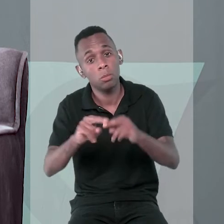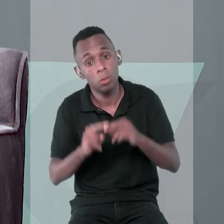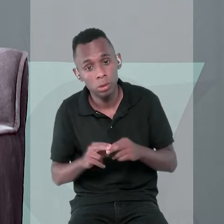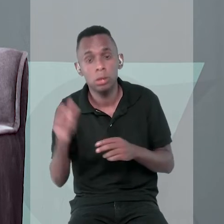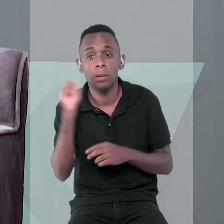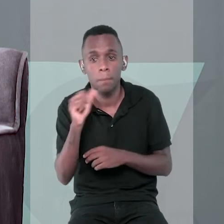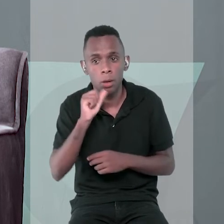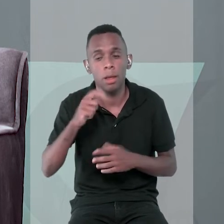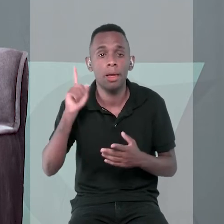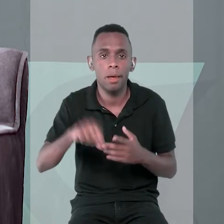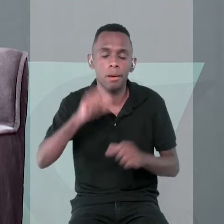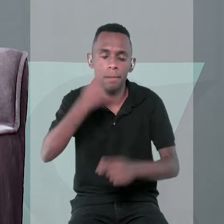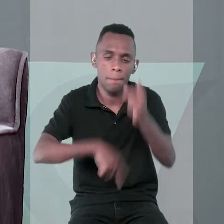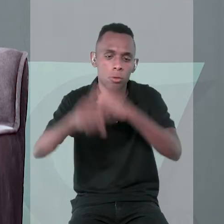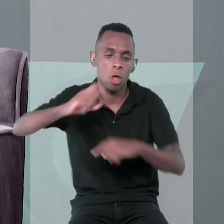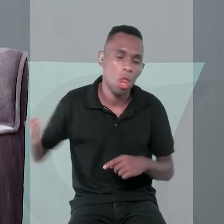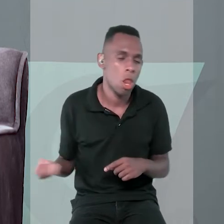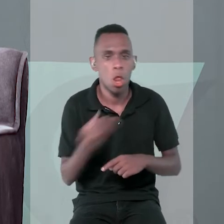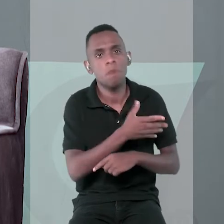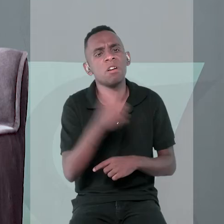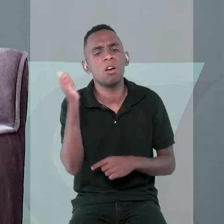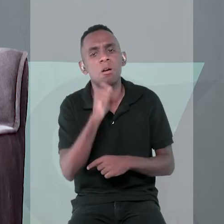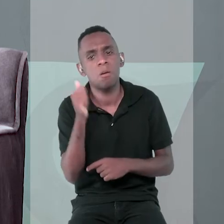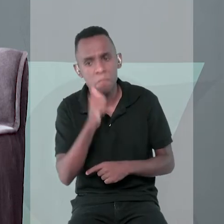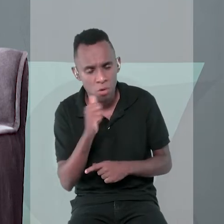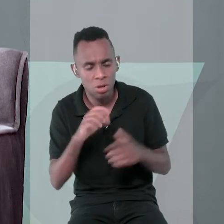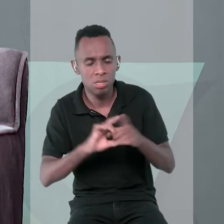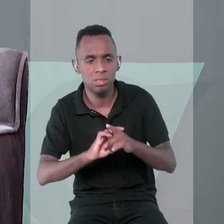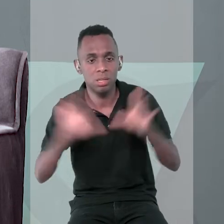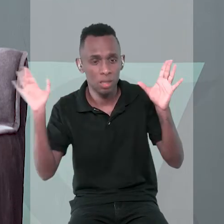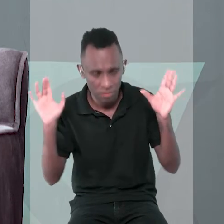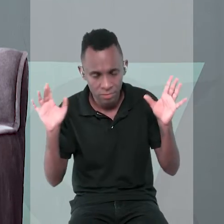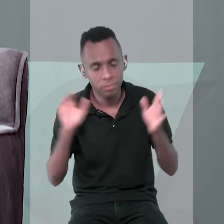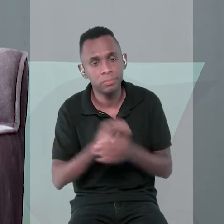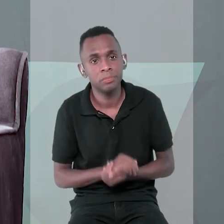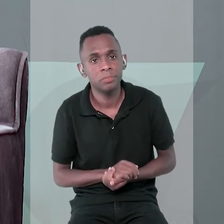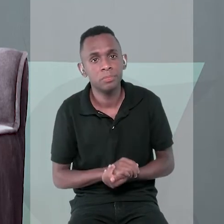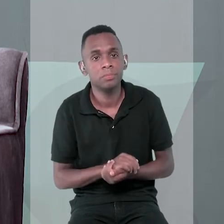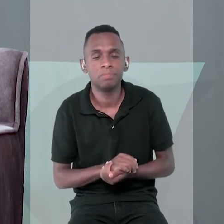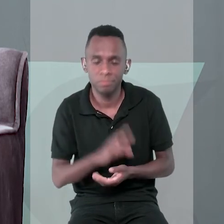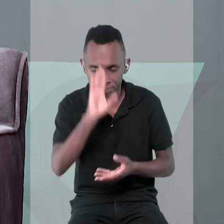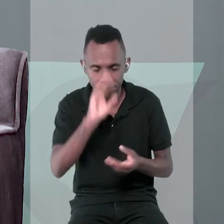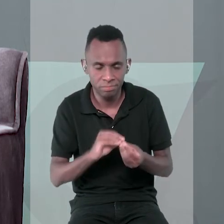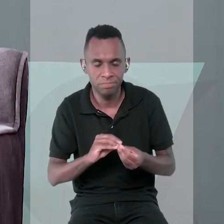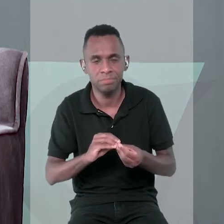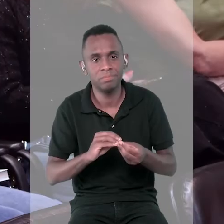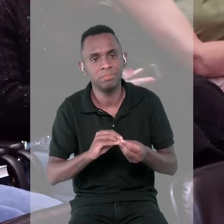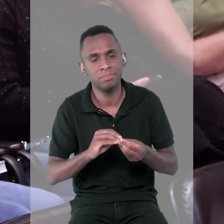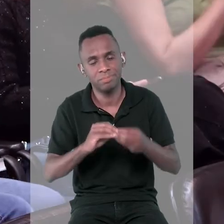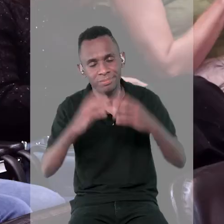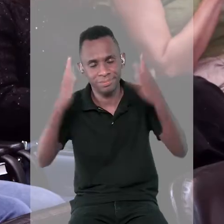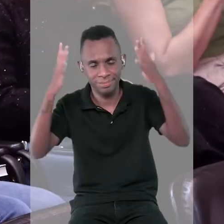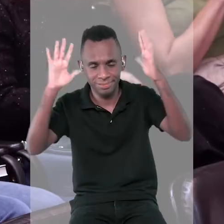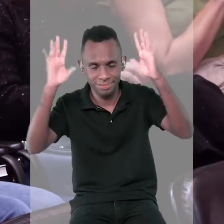Portanto, a mulher é a revolução moderna. A mulher é a liberdade. E é isso.